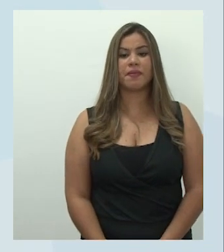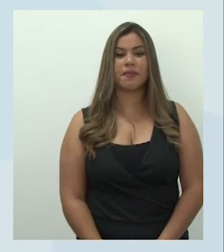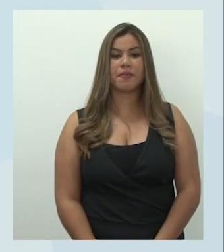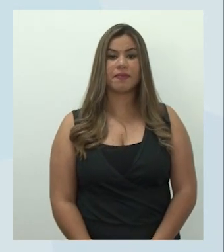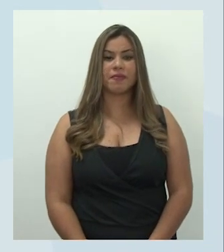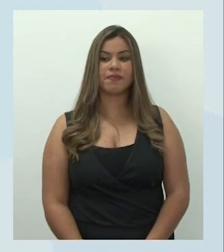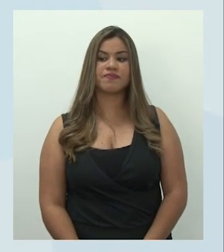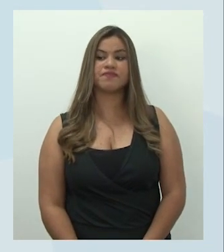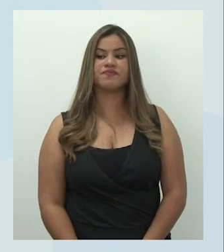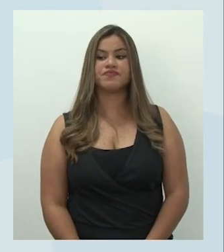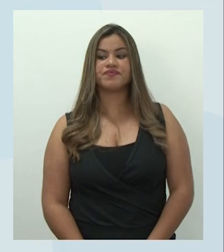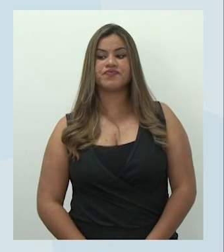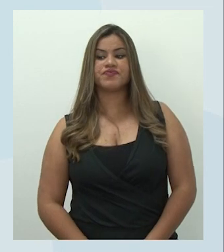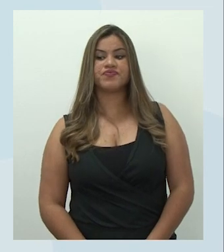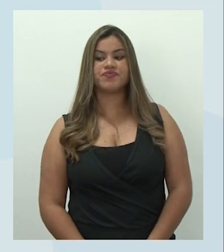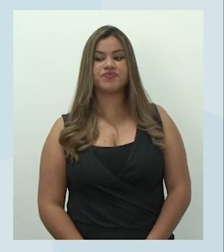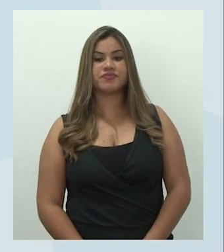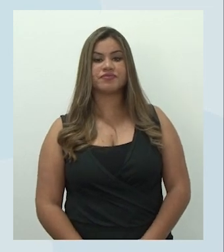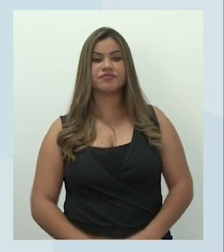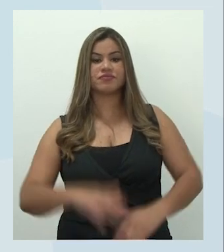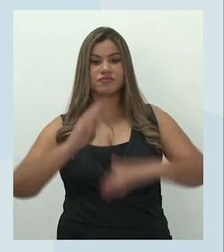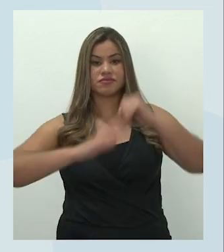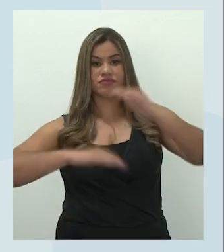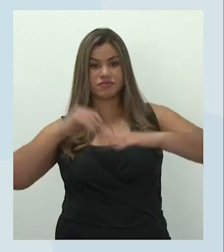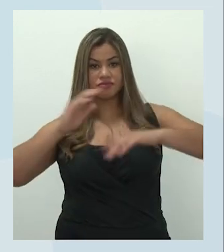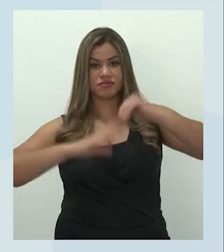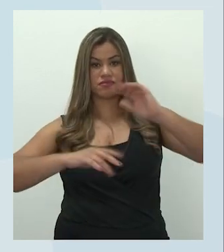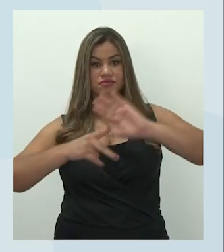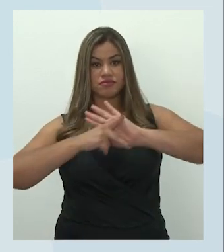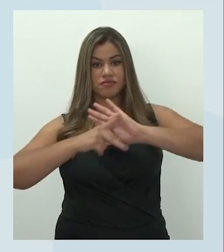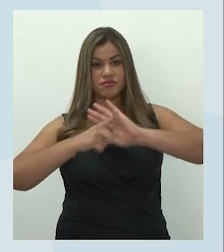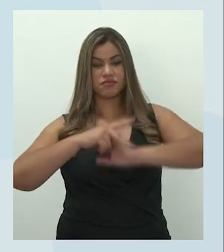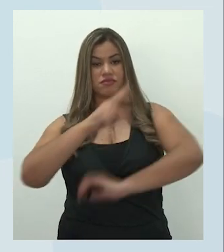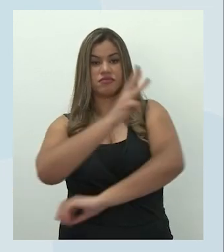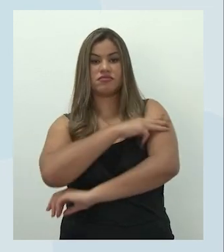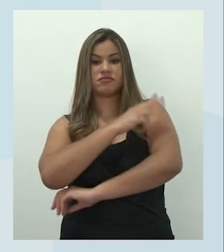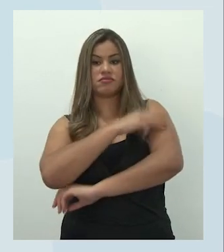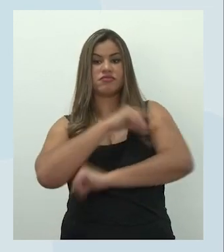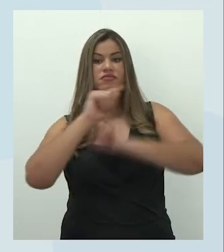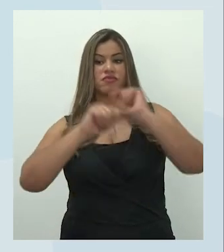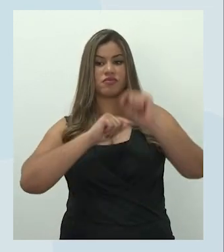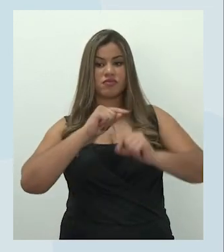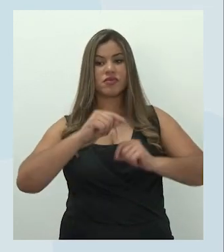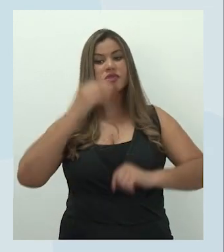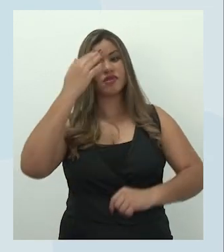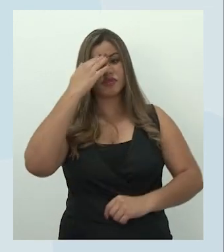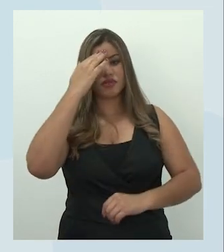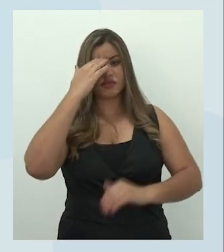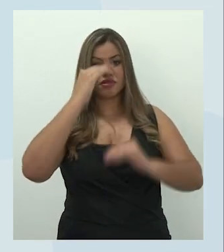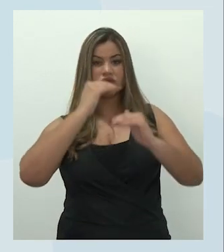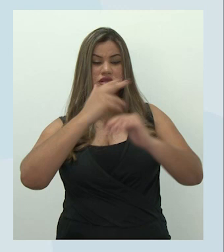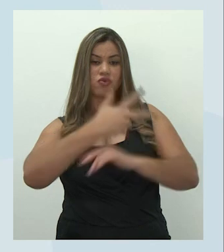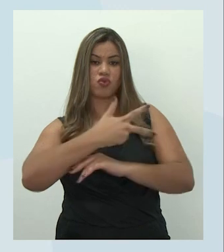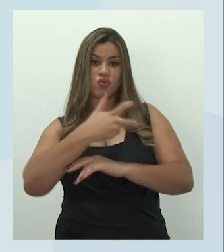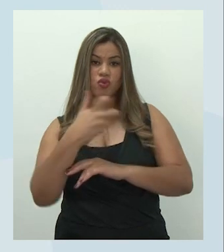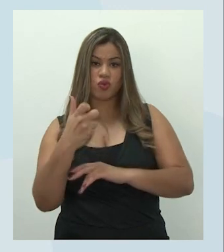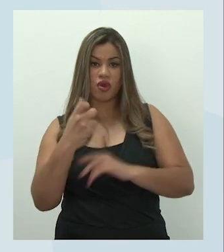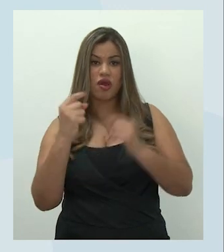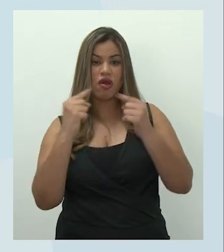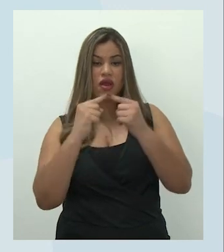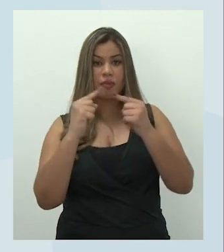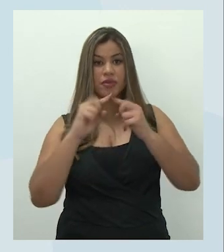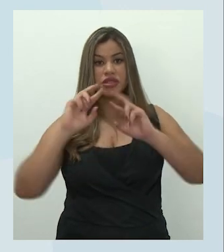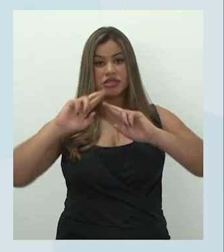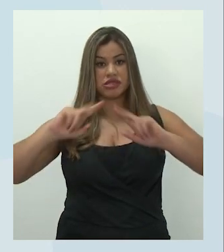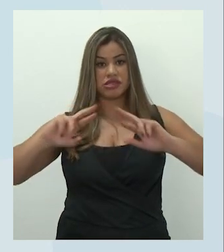Então, a habilidade do terceiro ano que foi escolhida é compreender a ideia de igualdade para escrever diferentes sentenças